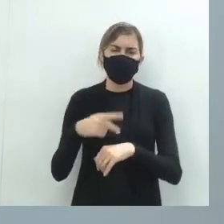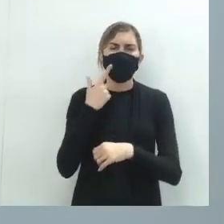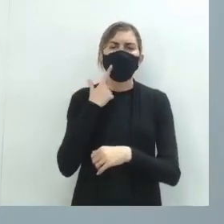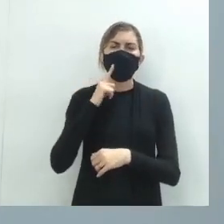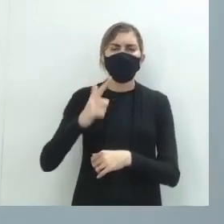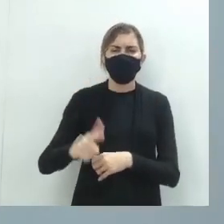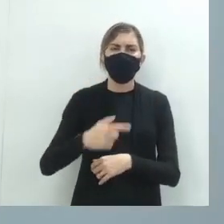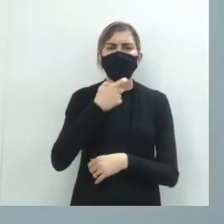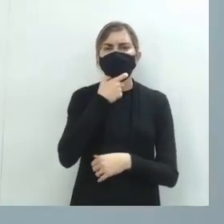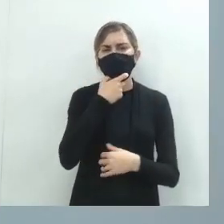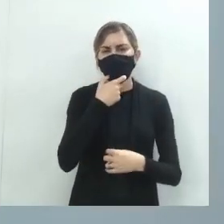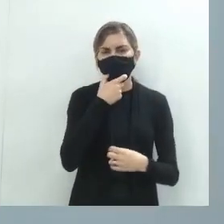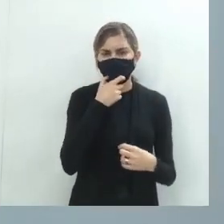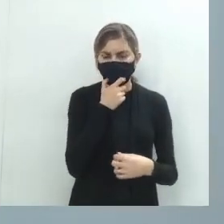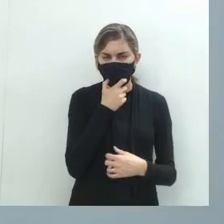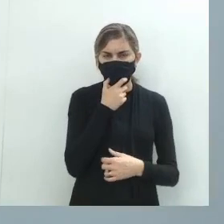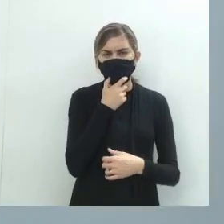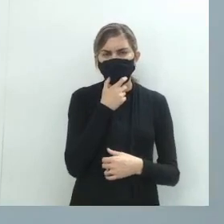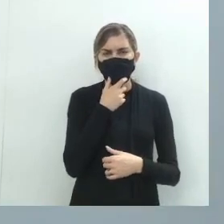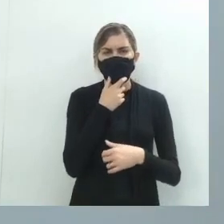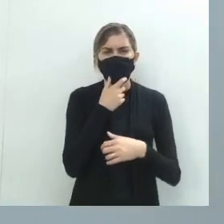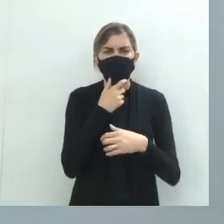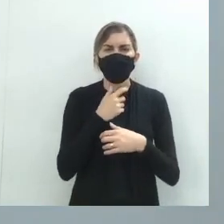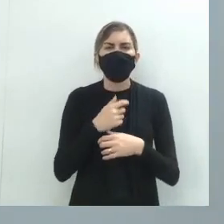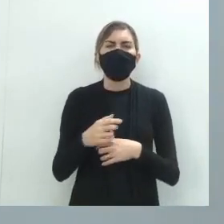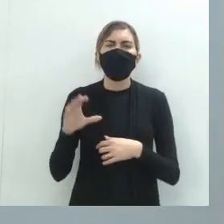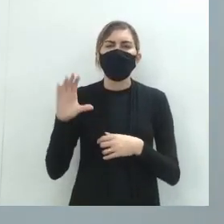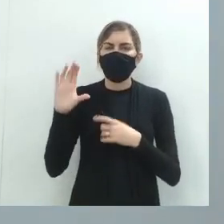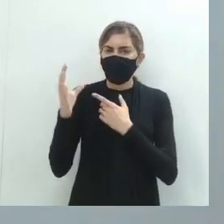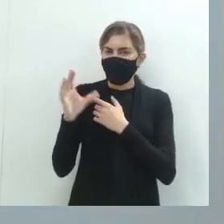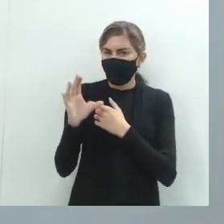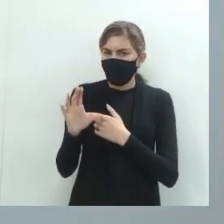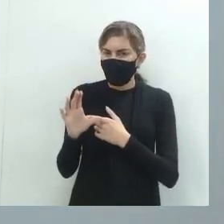língua inglesa. Na escala Celsius,